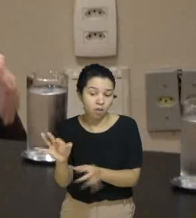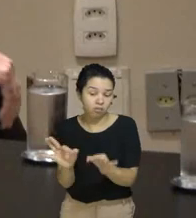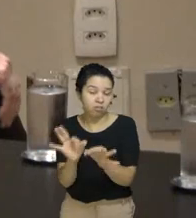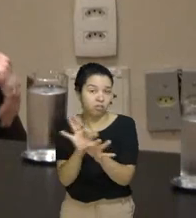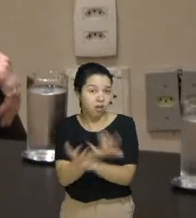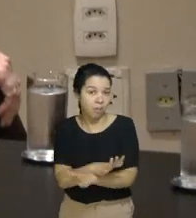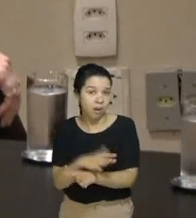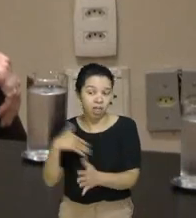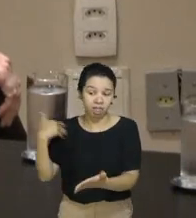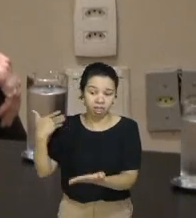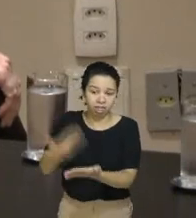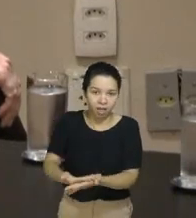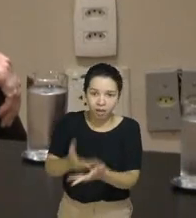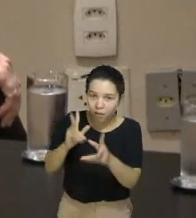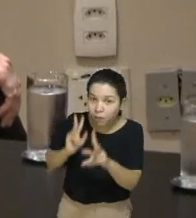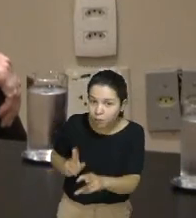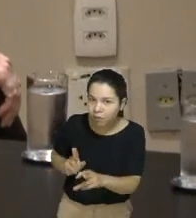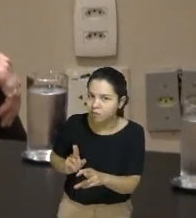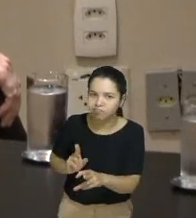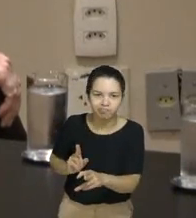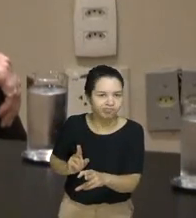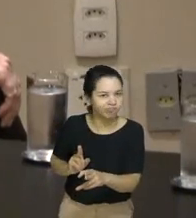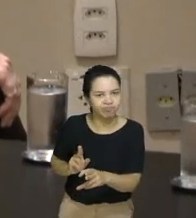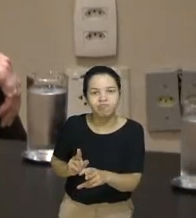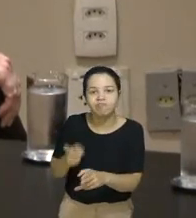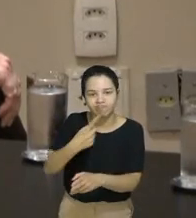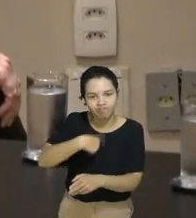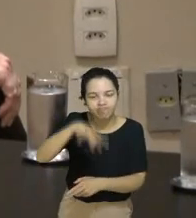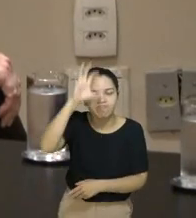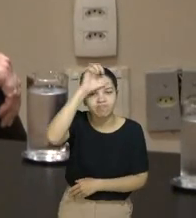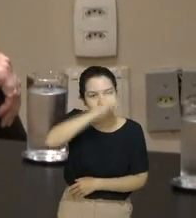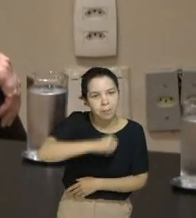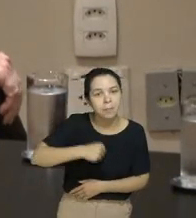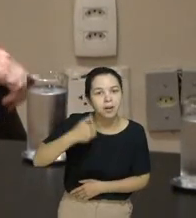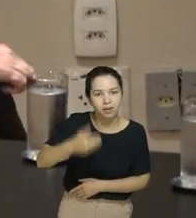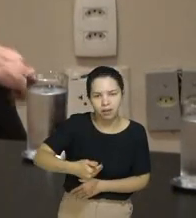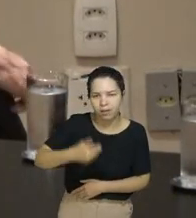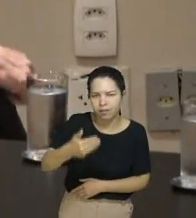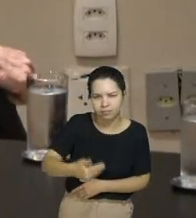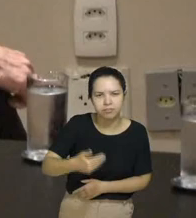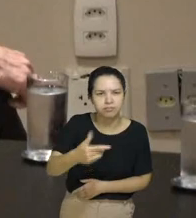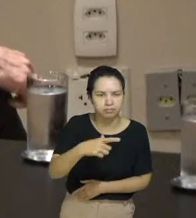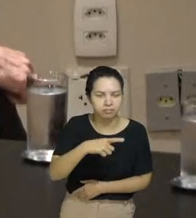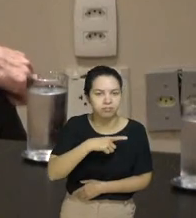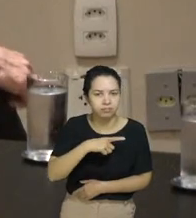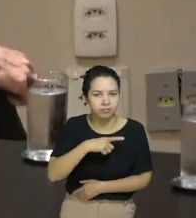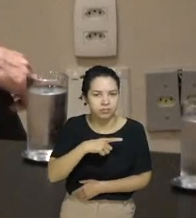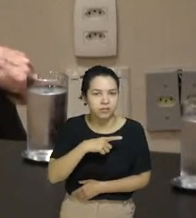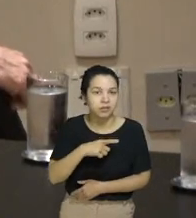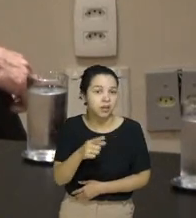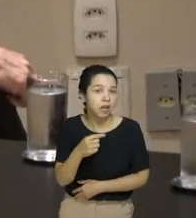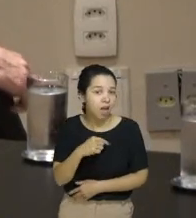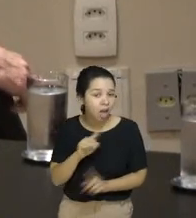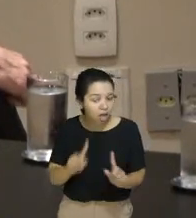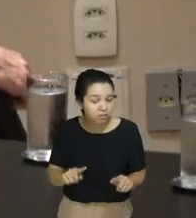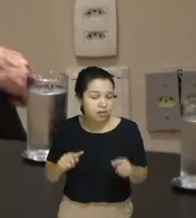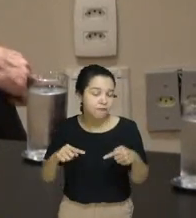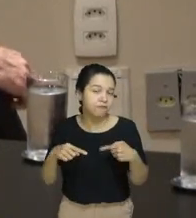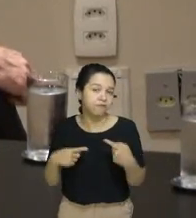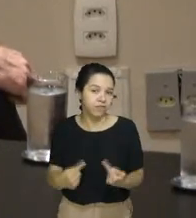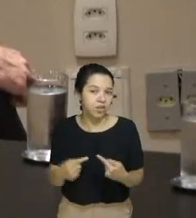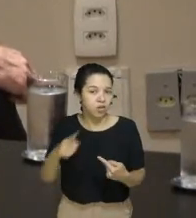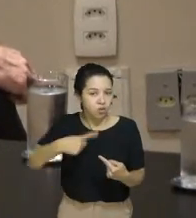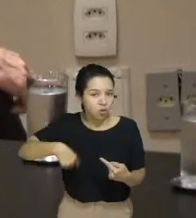não é mais a mesma coisa, né? Então, a gente está sempre aprendendo. Então, eu digo assim que esse é o desafio do CEDRA, é